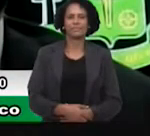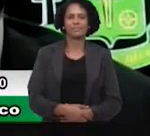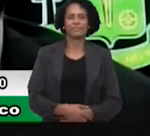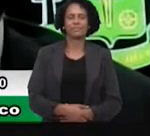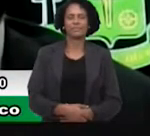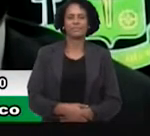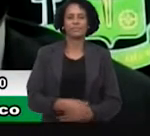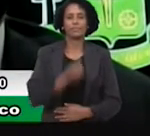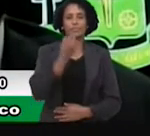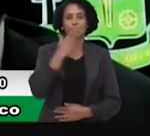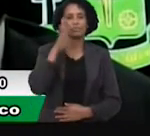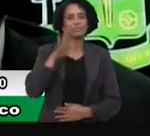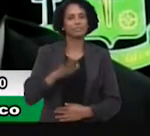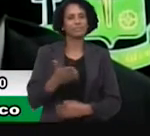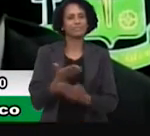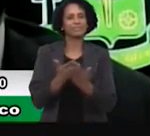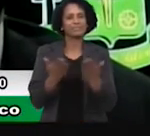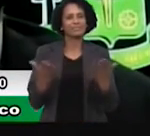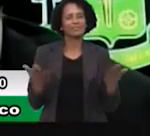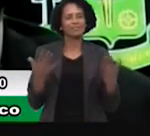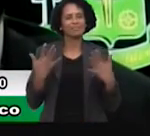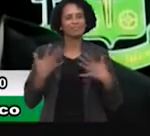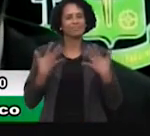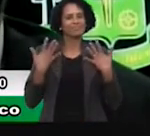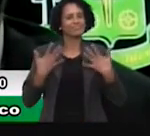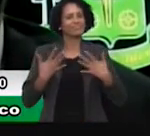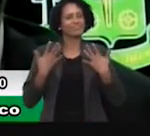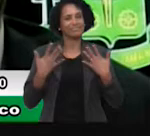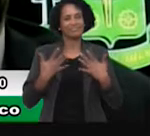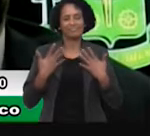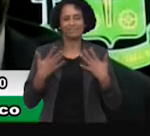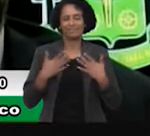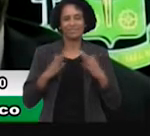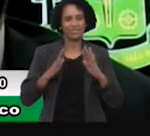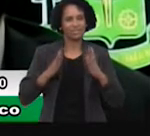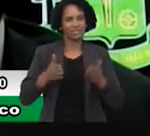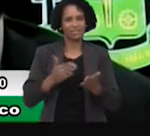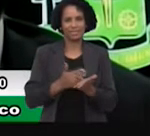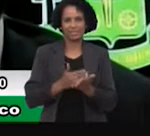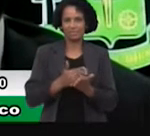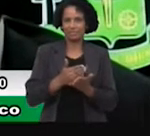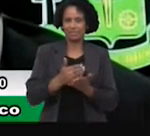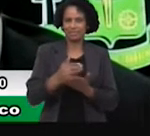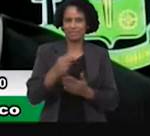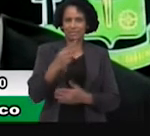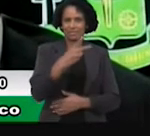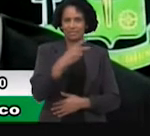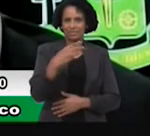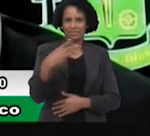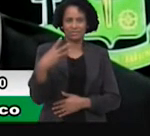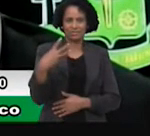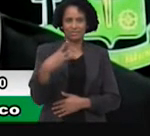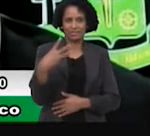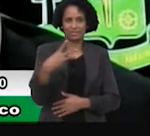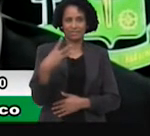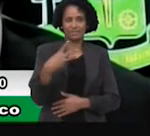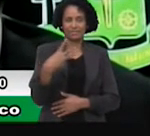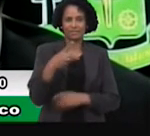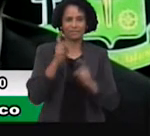Boa tarde a todos. Com muita alegria, vamos dar início à 23ª sessão